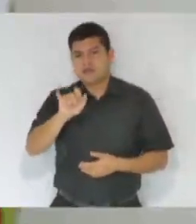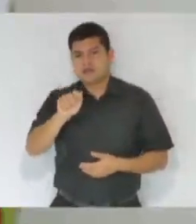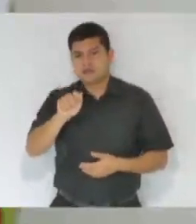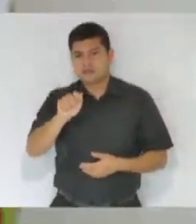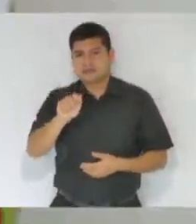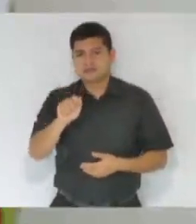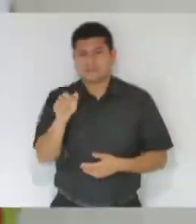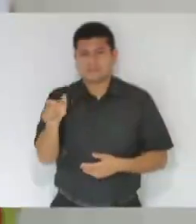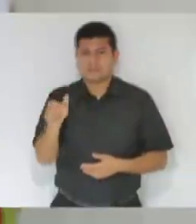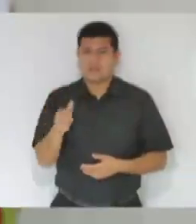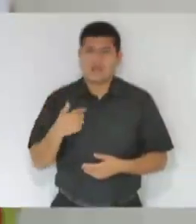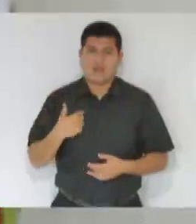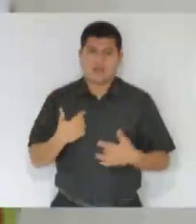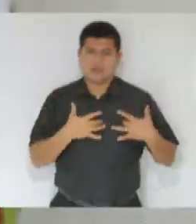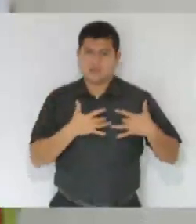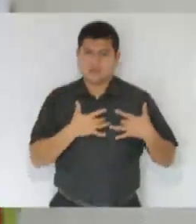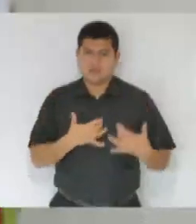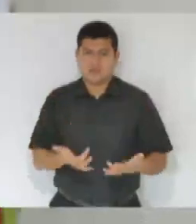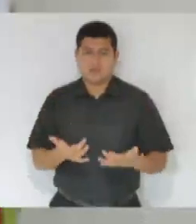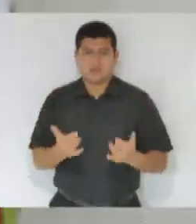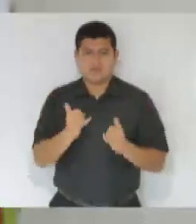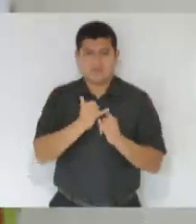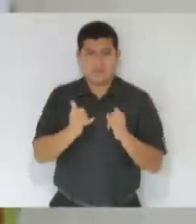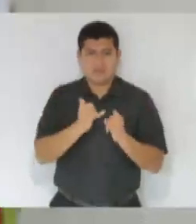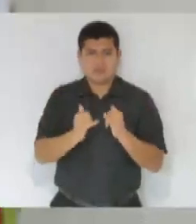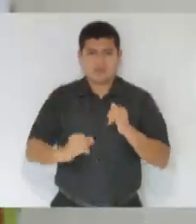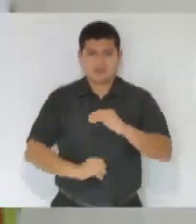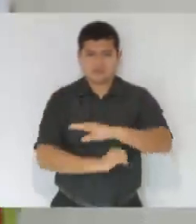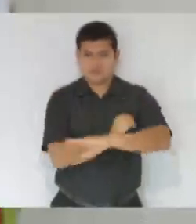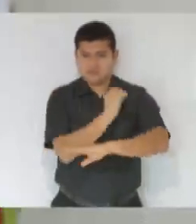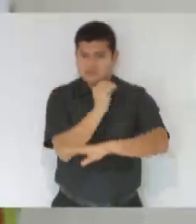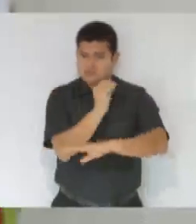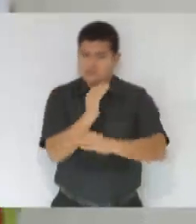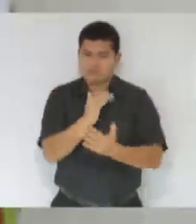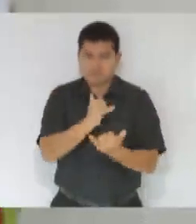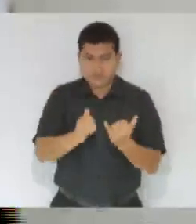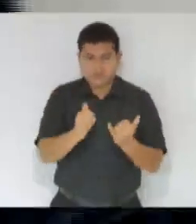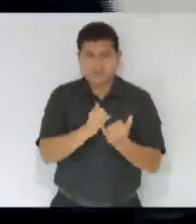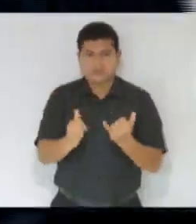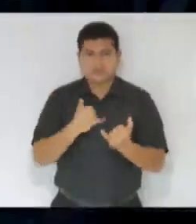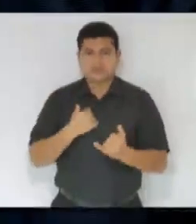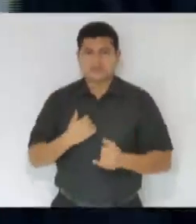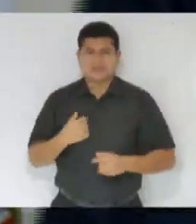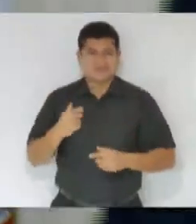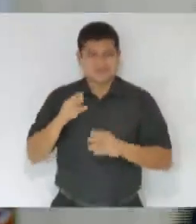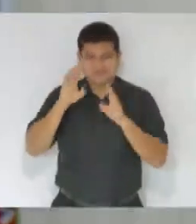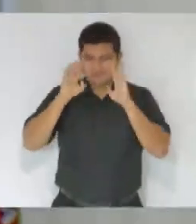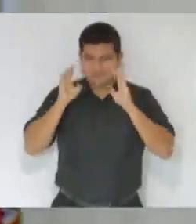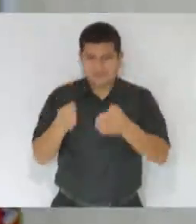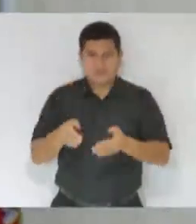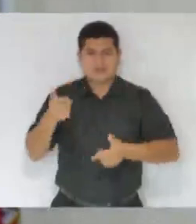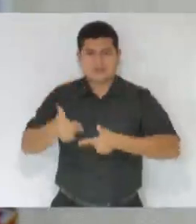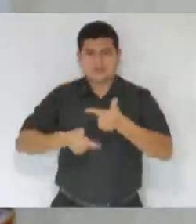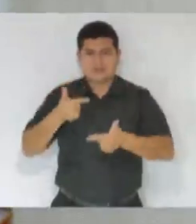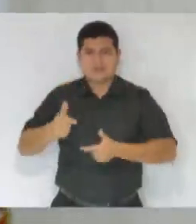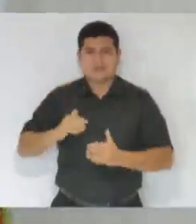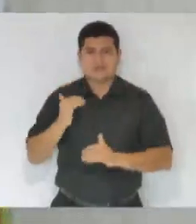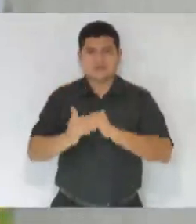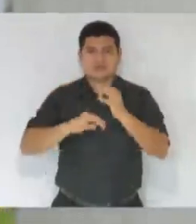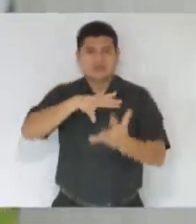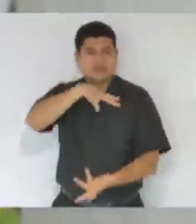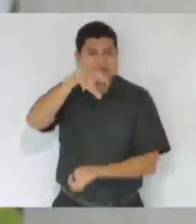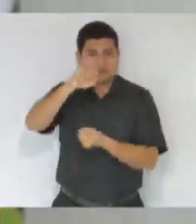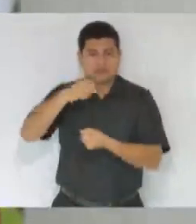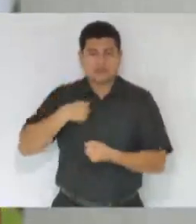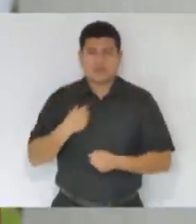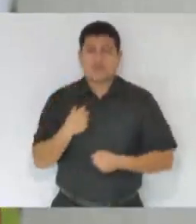doa metade do seu tempo a esta causa, que esta voz ecoe pelo planeta, que